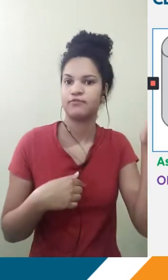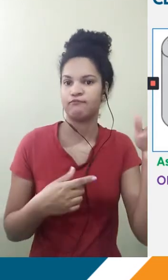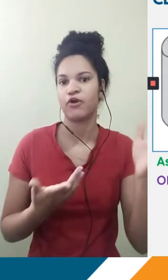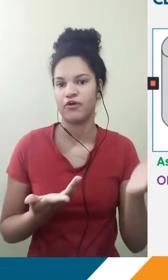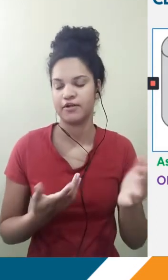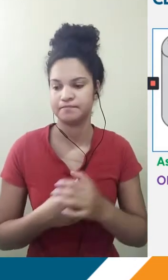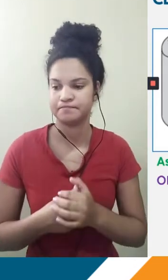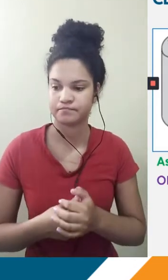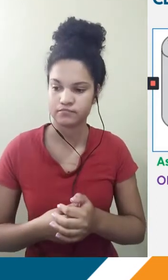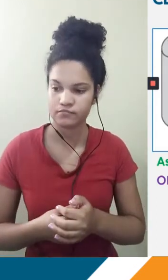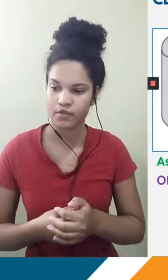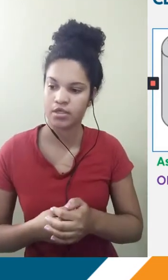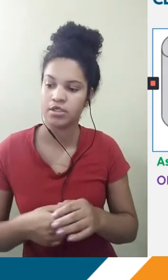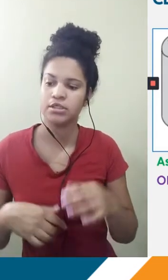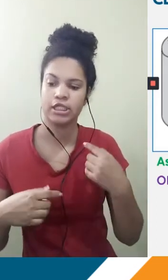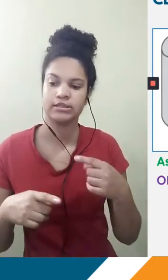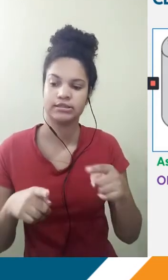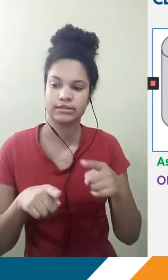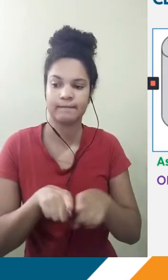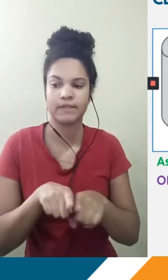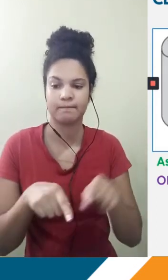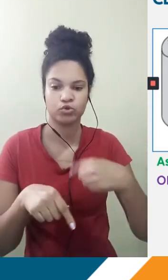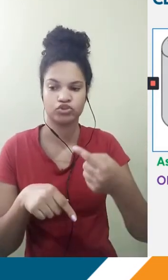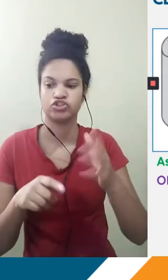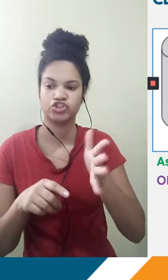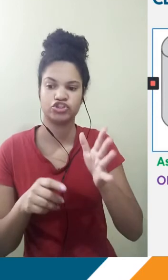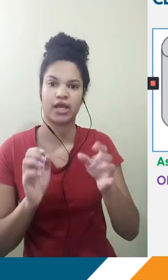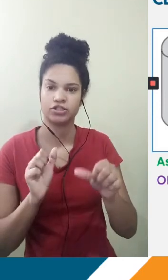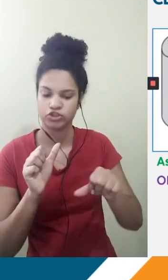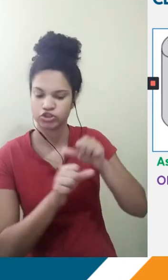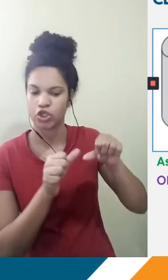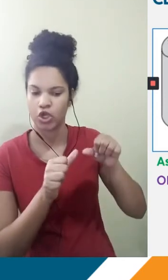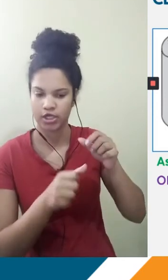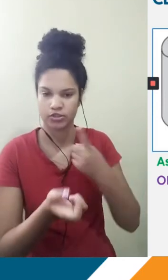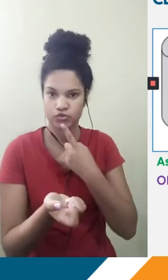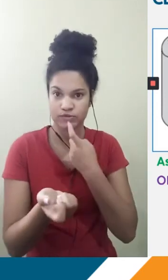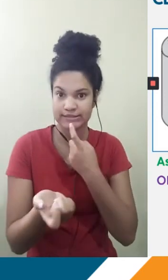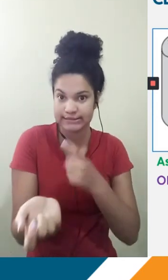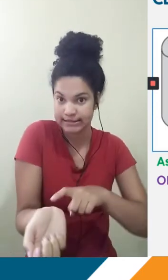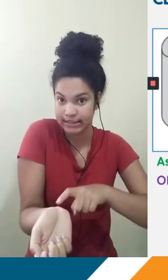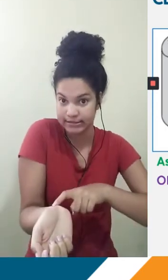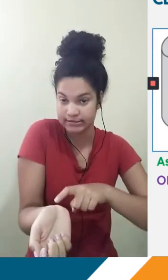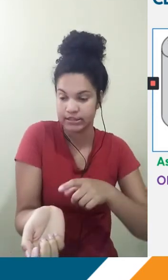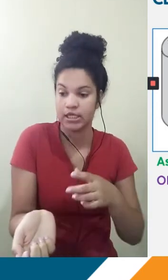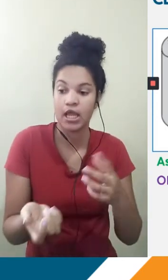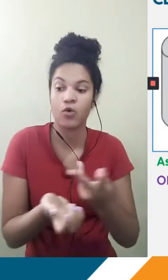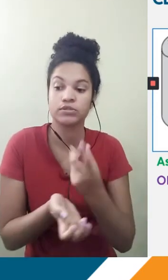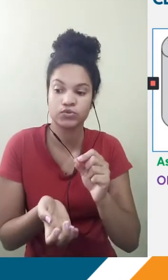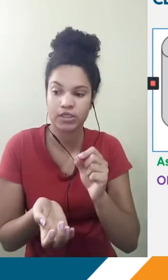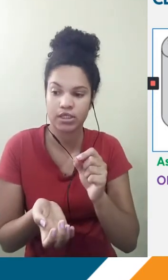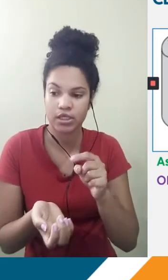pulmões com o sangue, ele vai ser um ar mais rico em gás carbônico para ser expirado